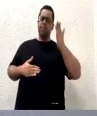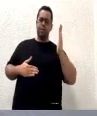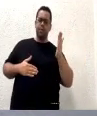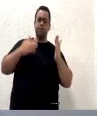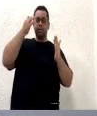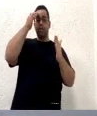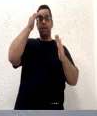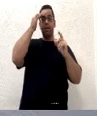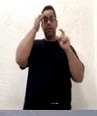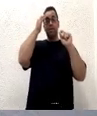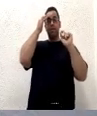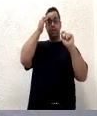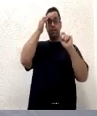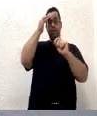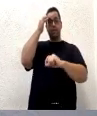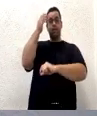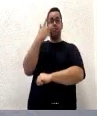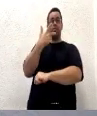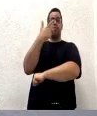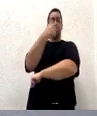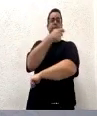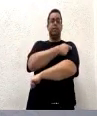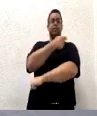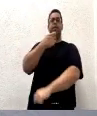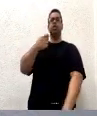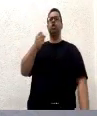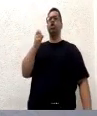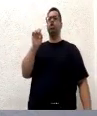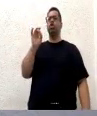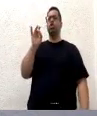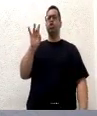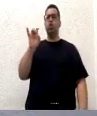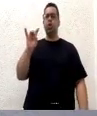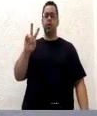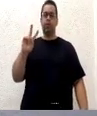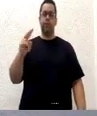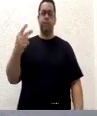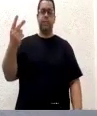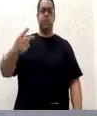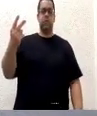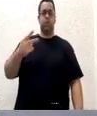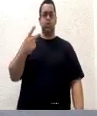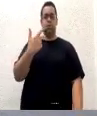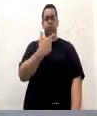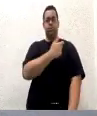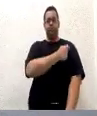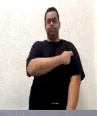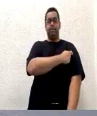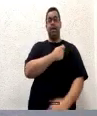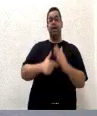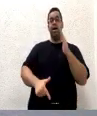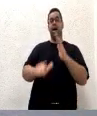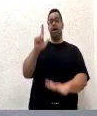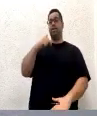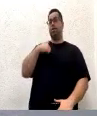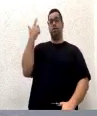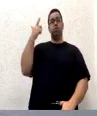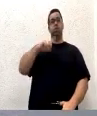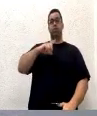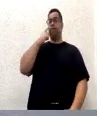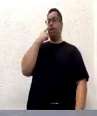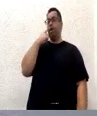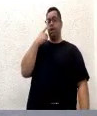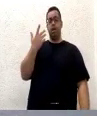está tomando a vacina só a partir da segunda dose. Né? A gente não vai ter como ter um parâmetro antes disso. Então,